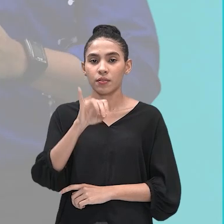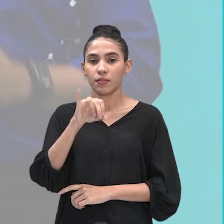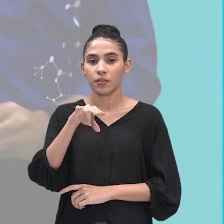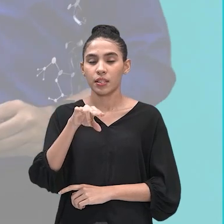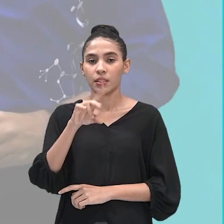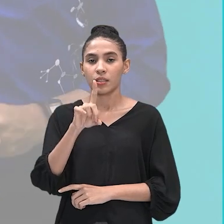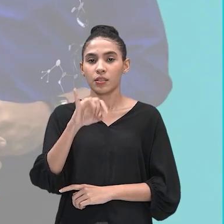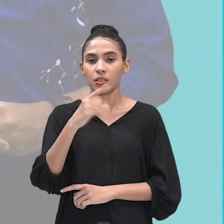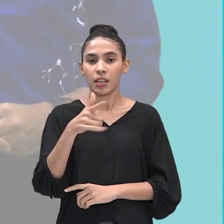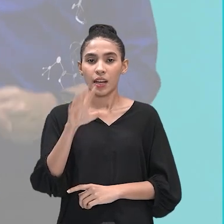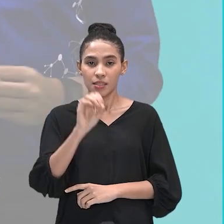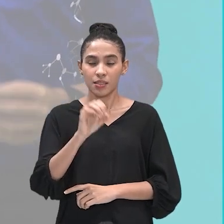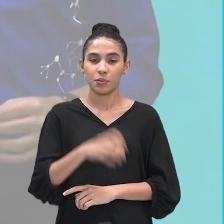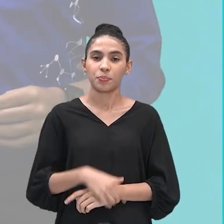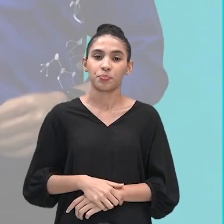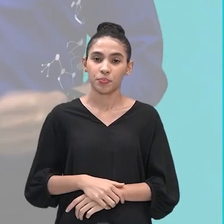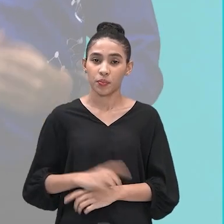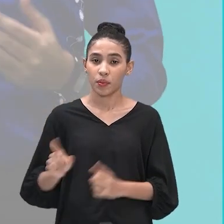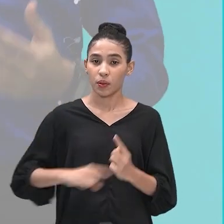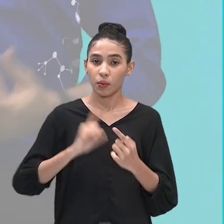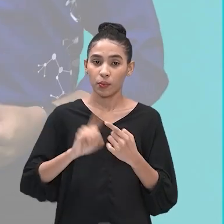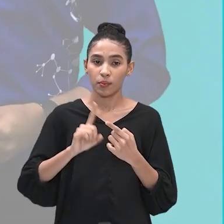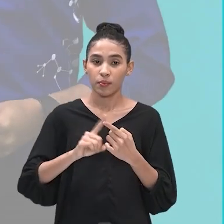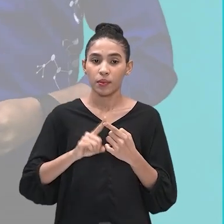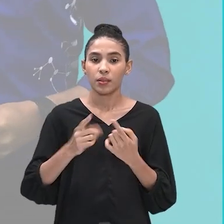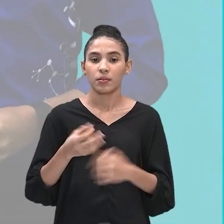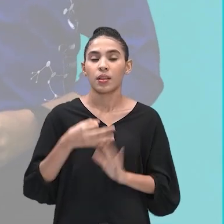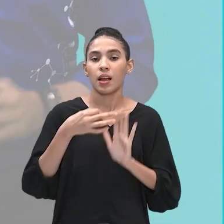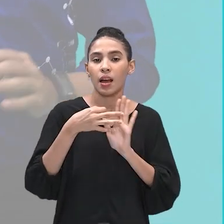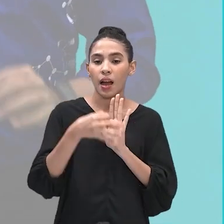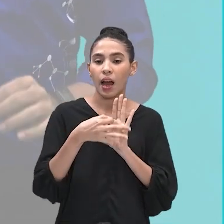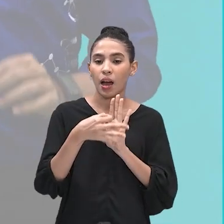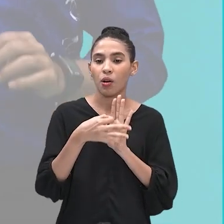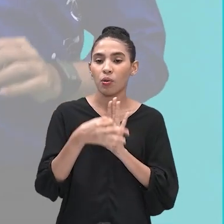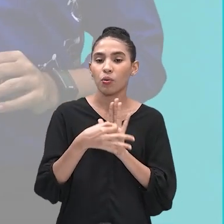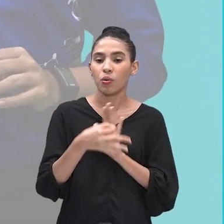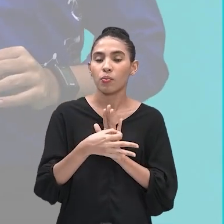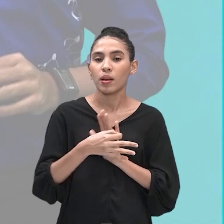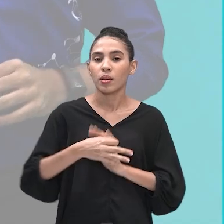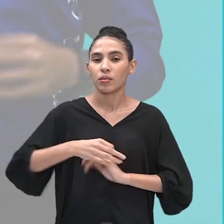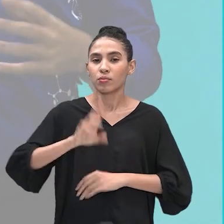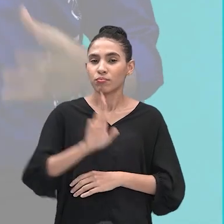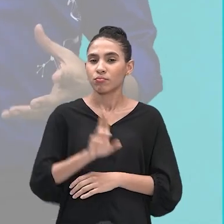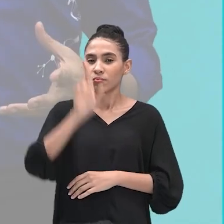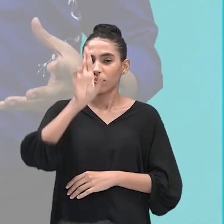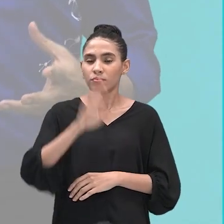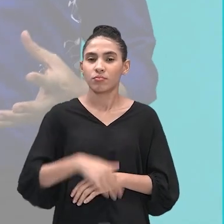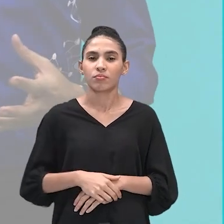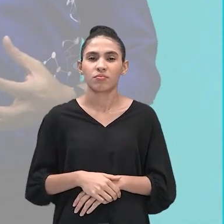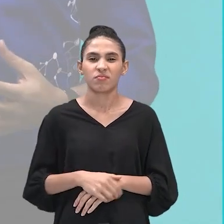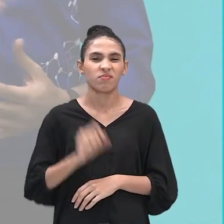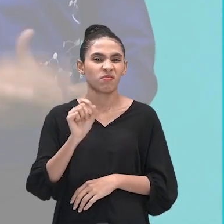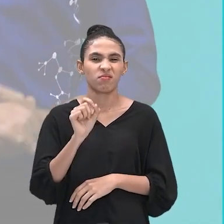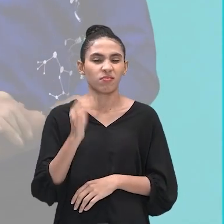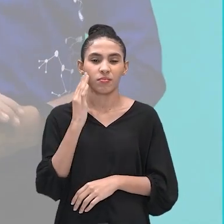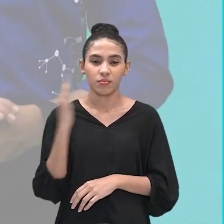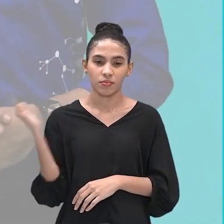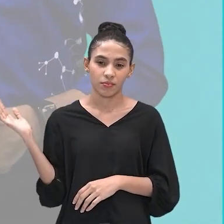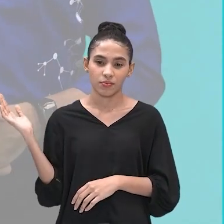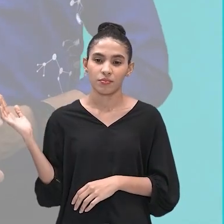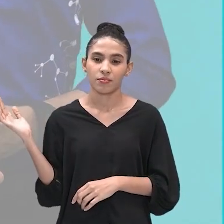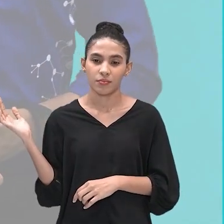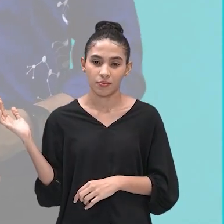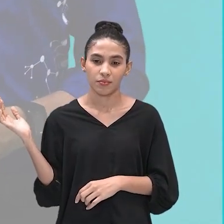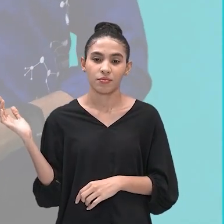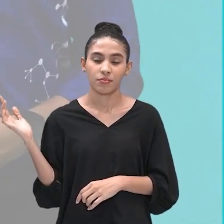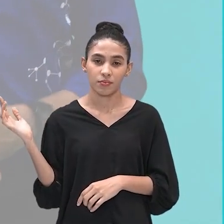textos reivindicatórios. O primeiro deles é o argumento de autoridade. O que é isso, professor? Olha só, esse